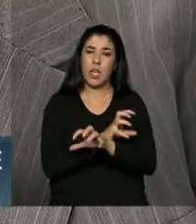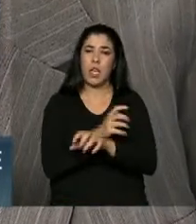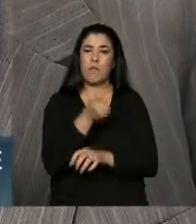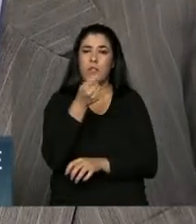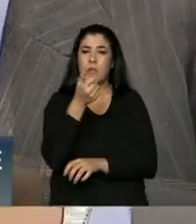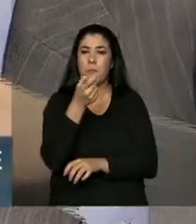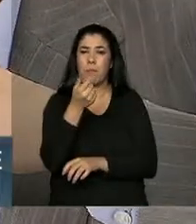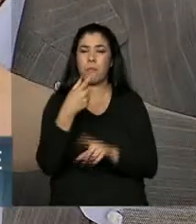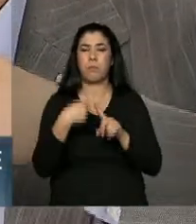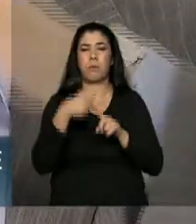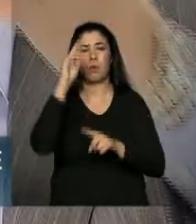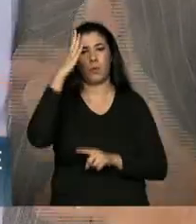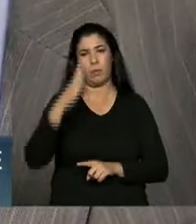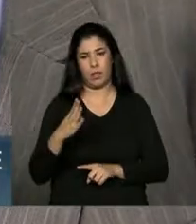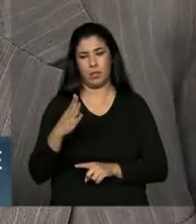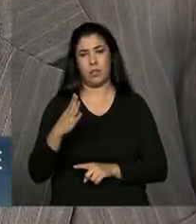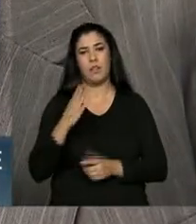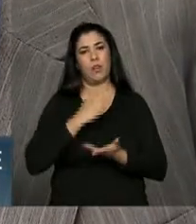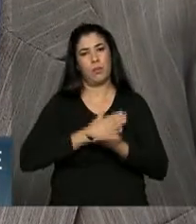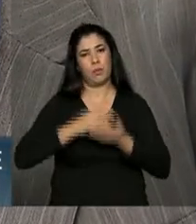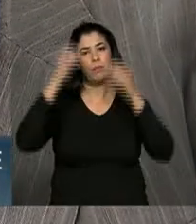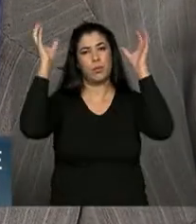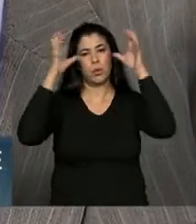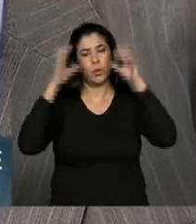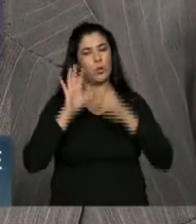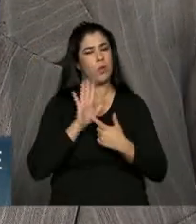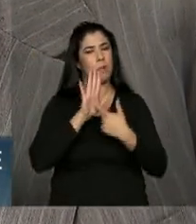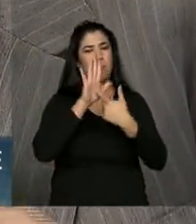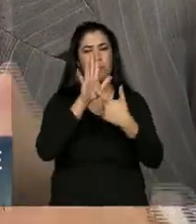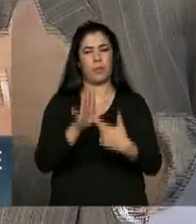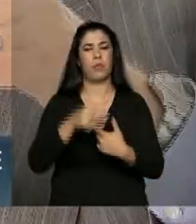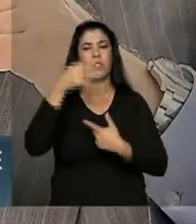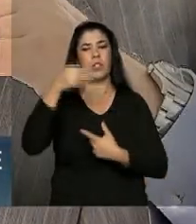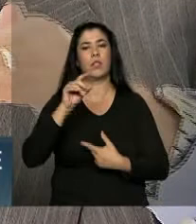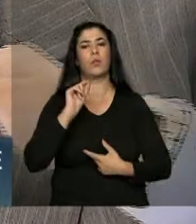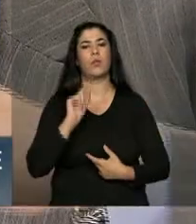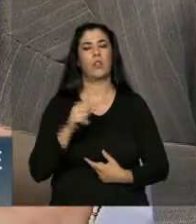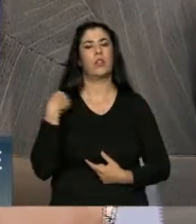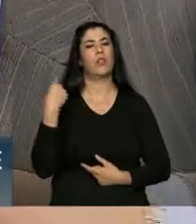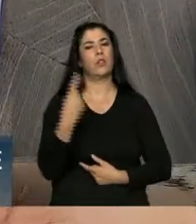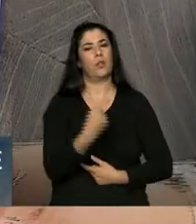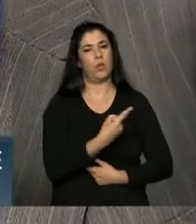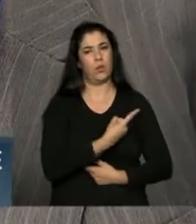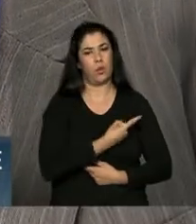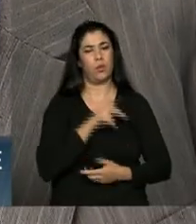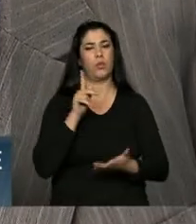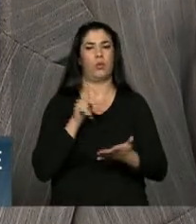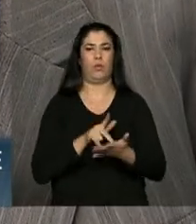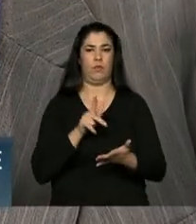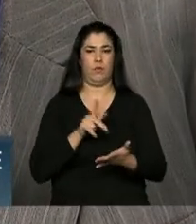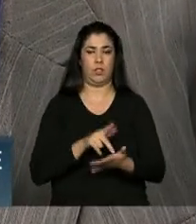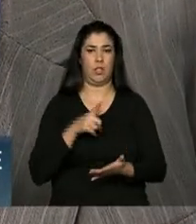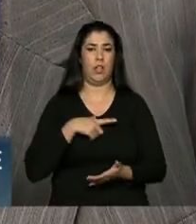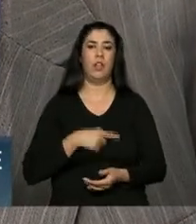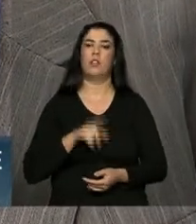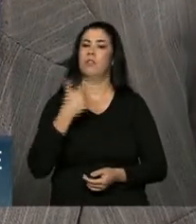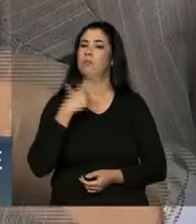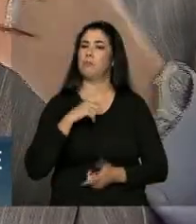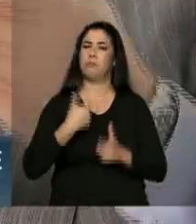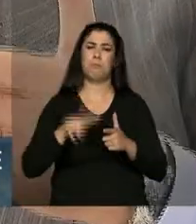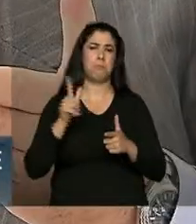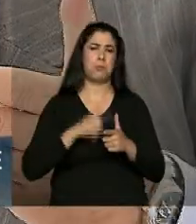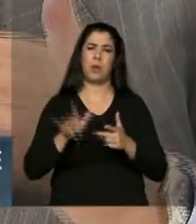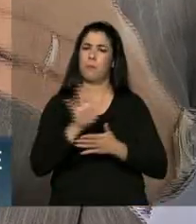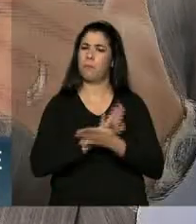ano no Brasil portanto tudo indica e tudo demonstra de que estamos efetivamente livre do